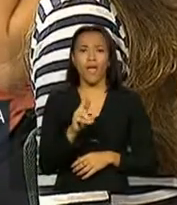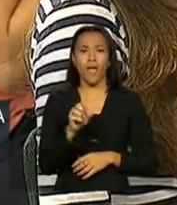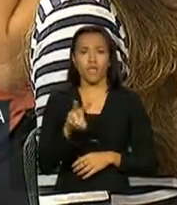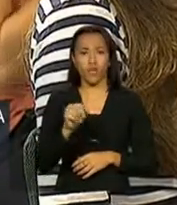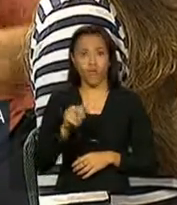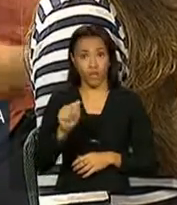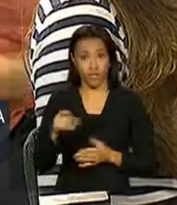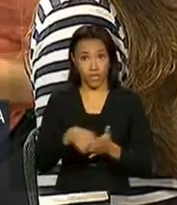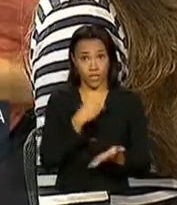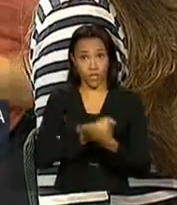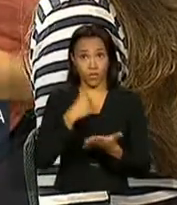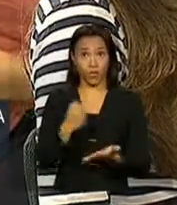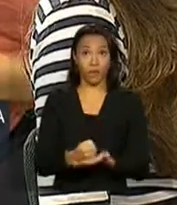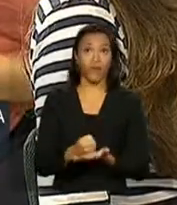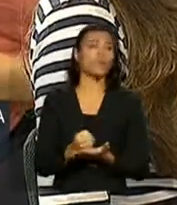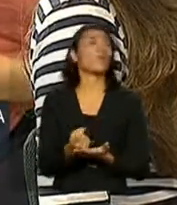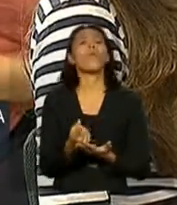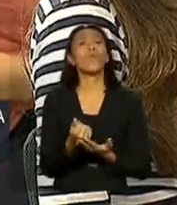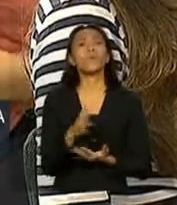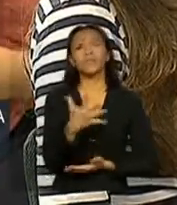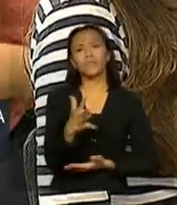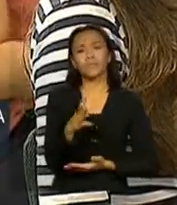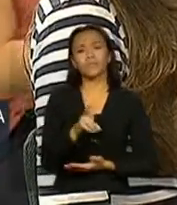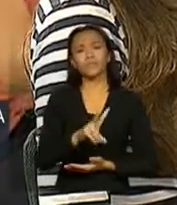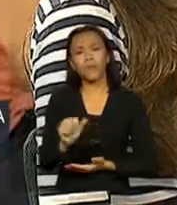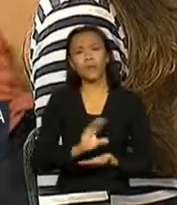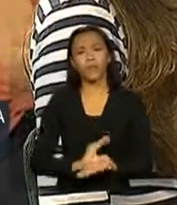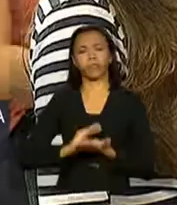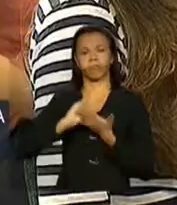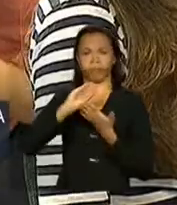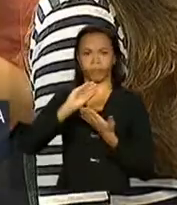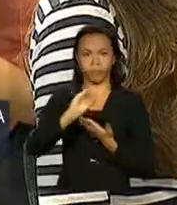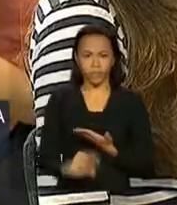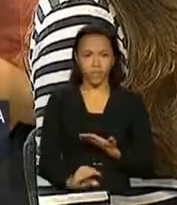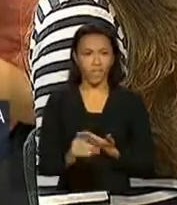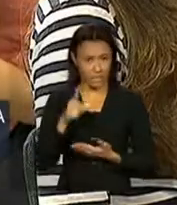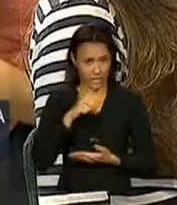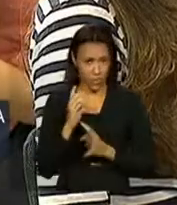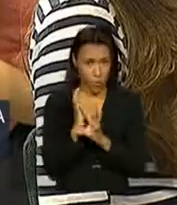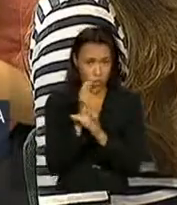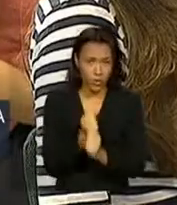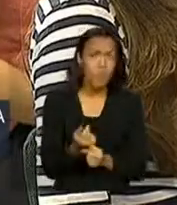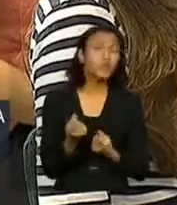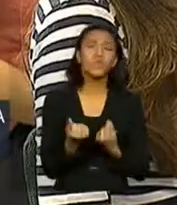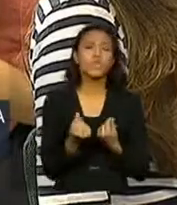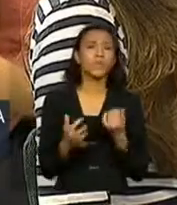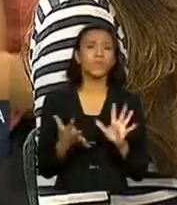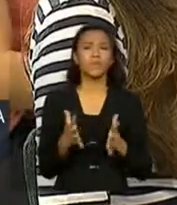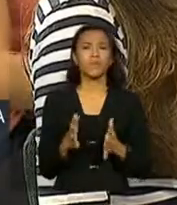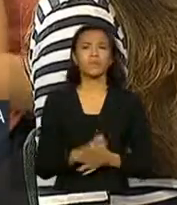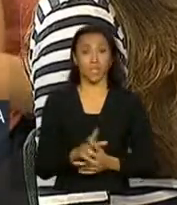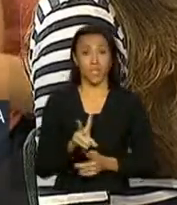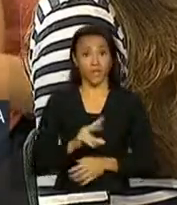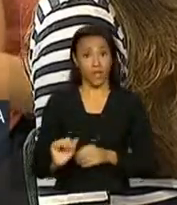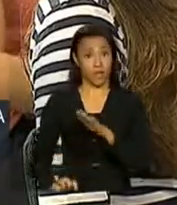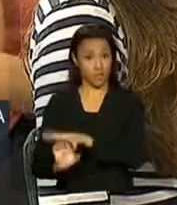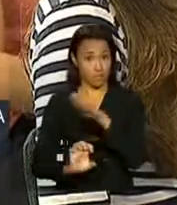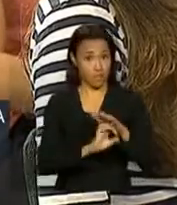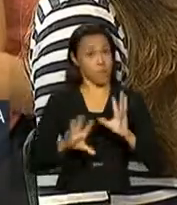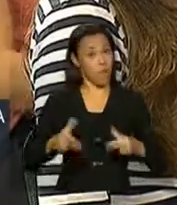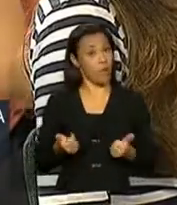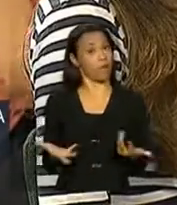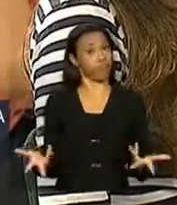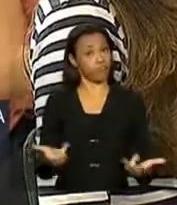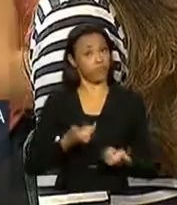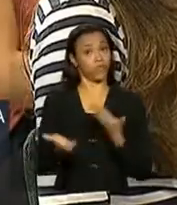esses contratos, quanto que elas vão ter de fazer de investimento, se há um cálculo específico para isso, porque a gente sabe que elas vão ter de melhorar a qualidade,